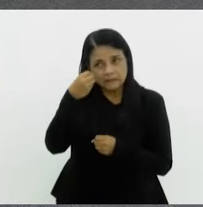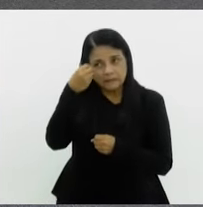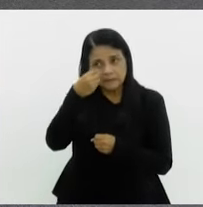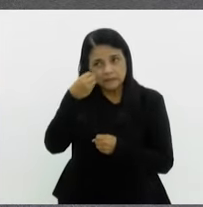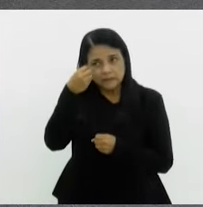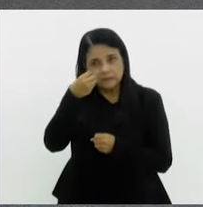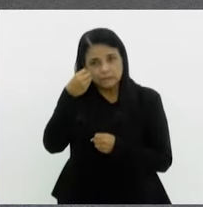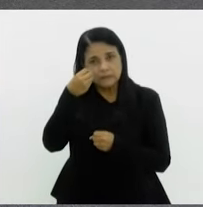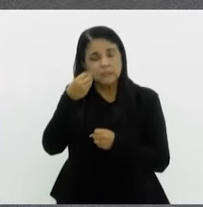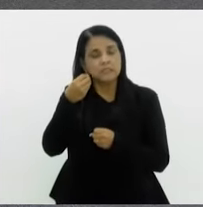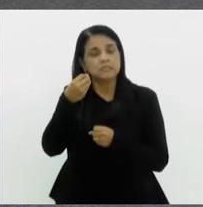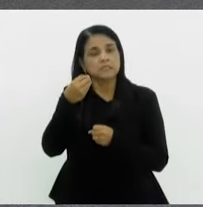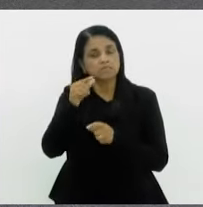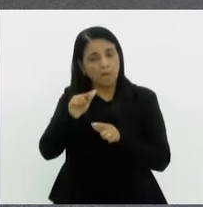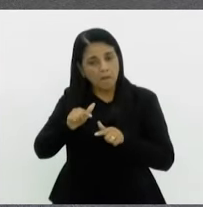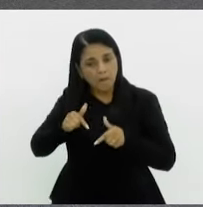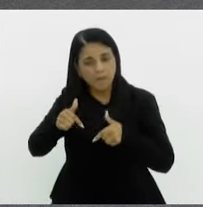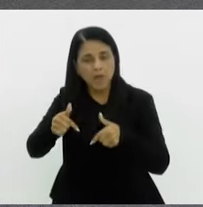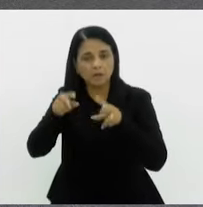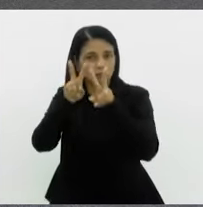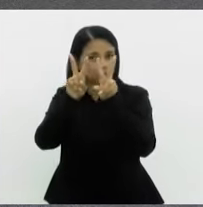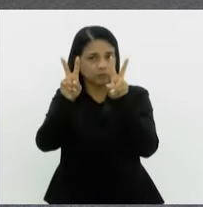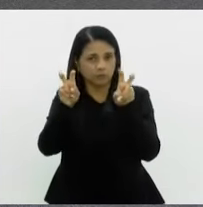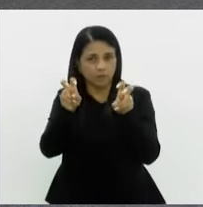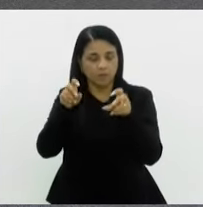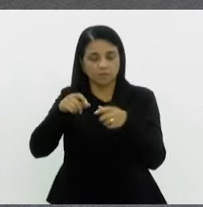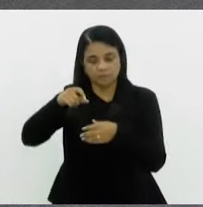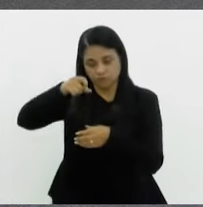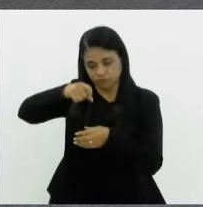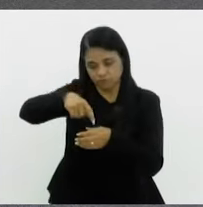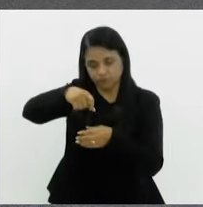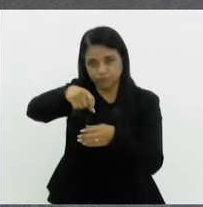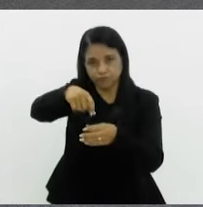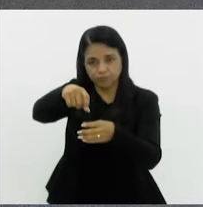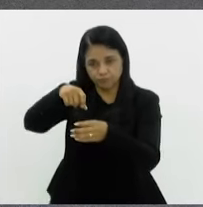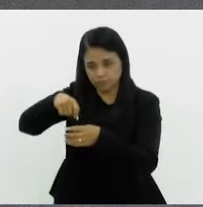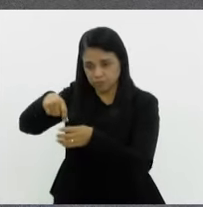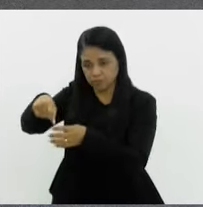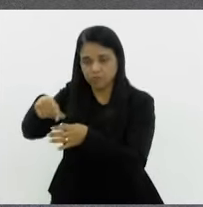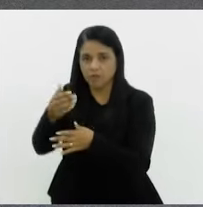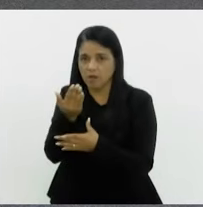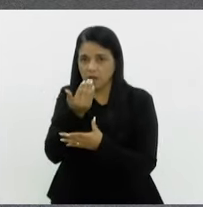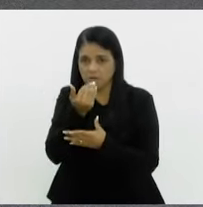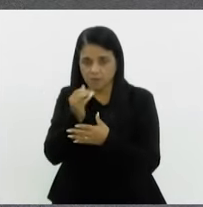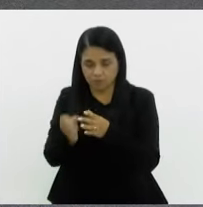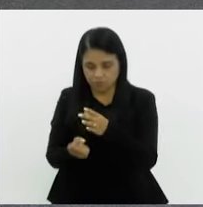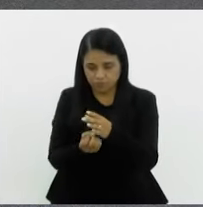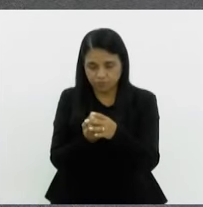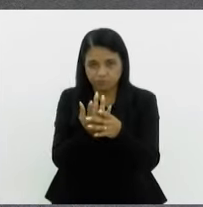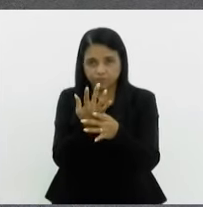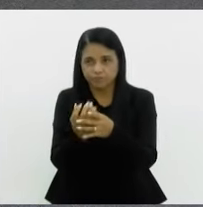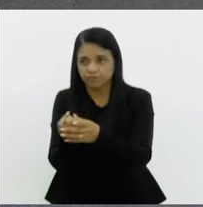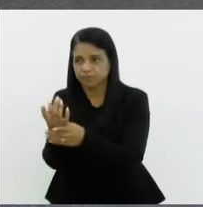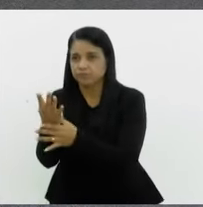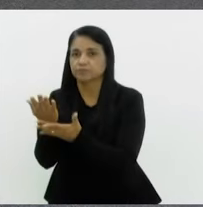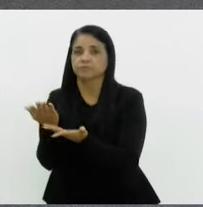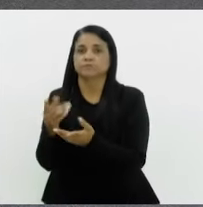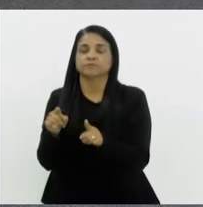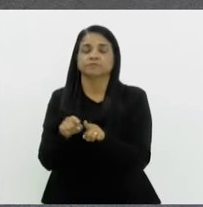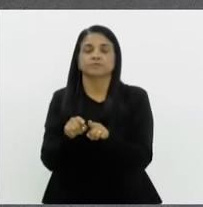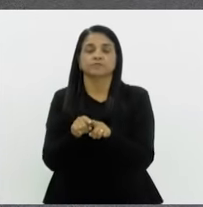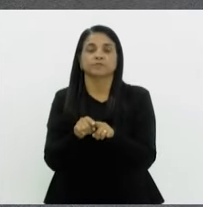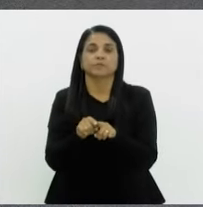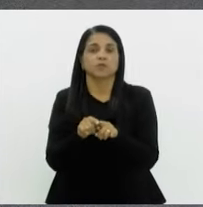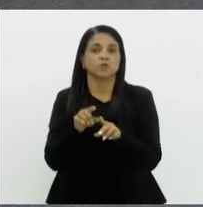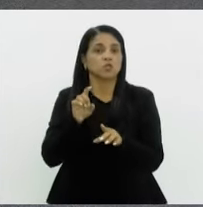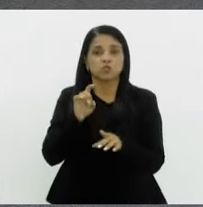super exitosa com o tema da produção de alimentos. E veja, deputado Átila, não é só da produção